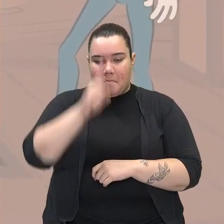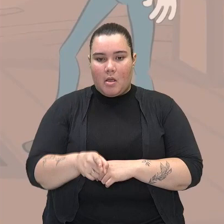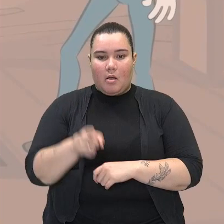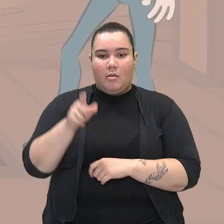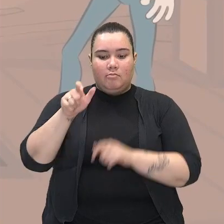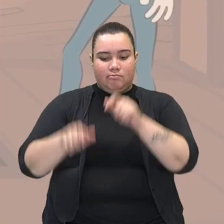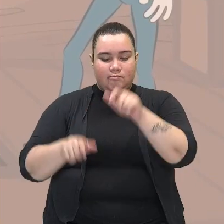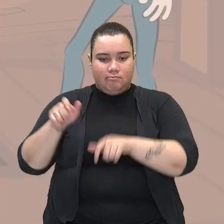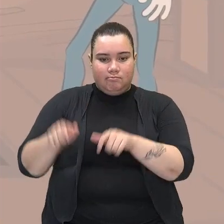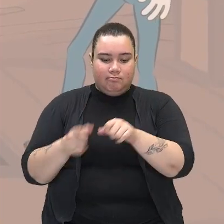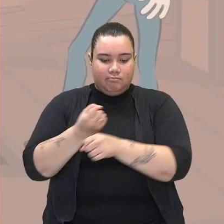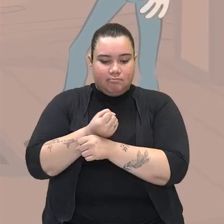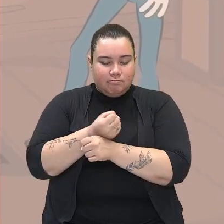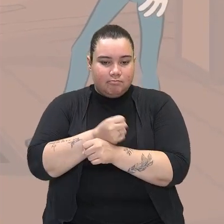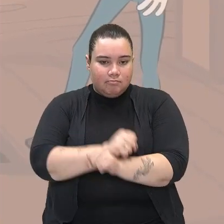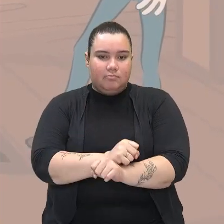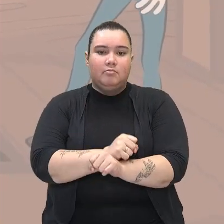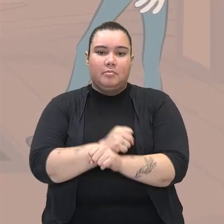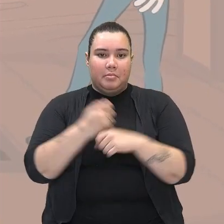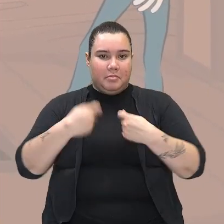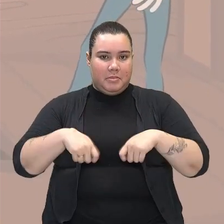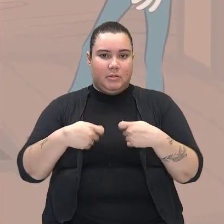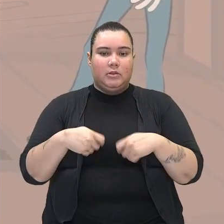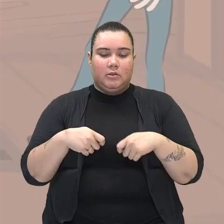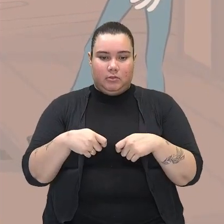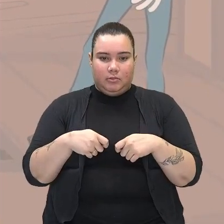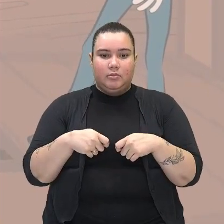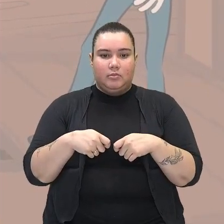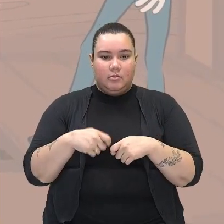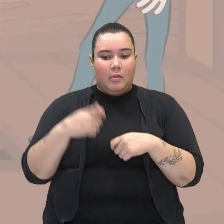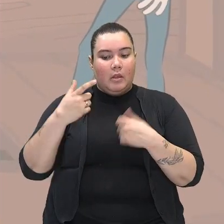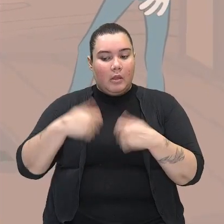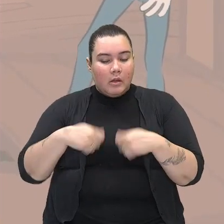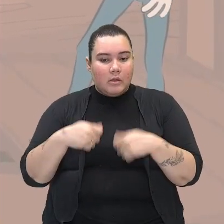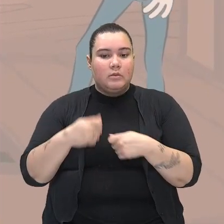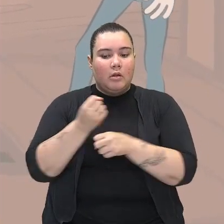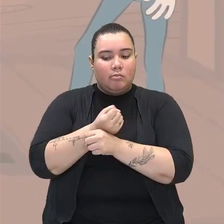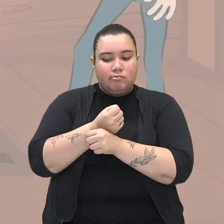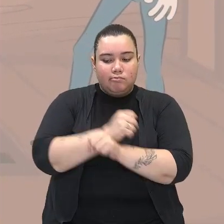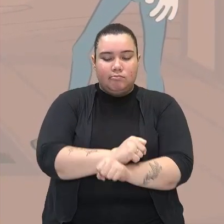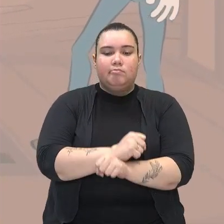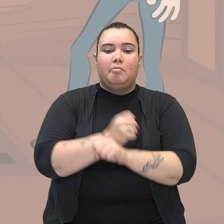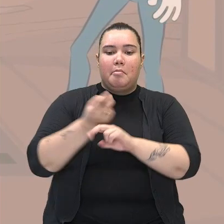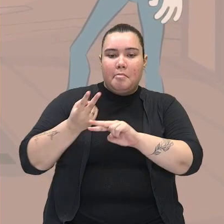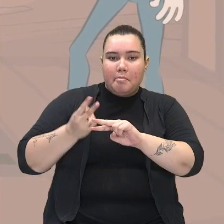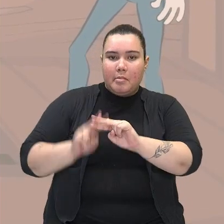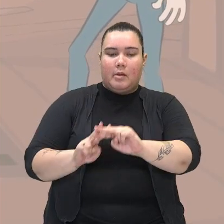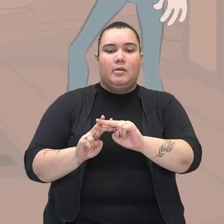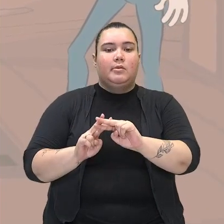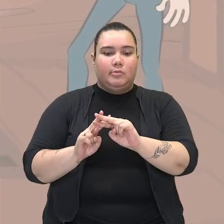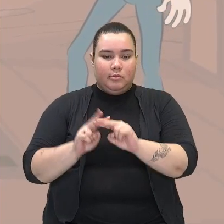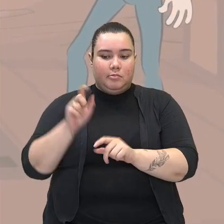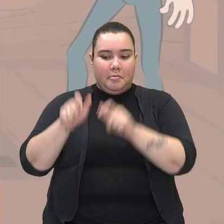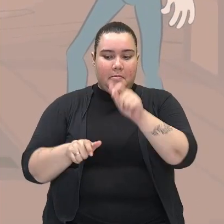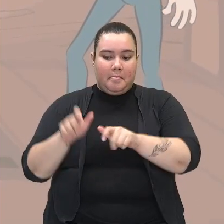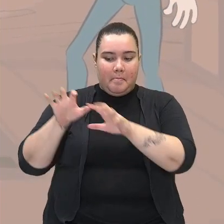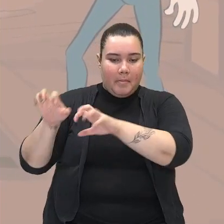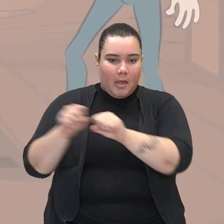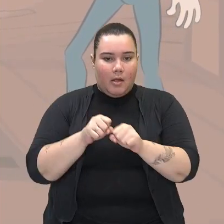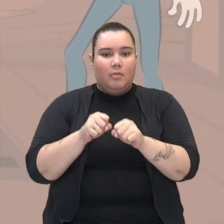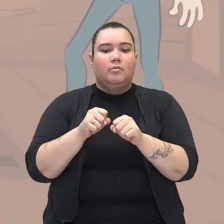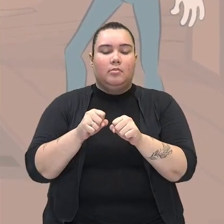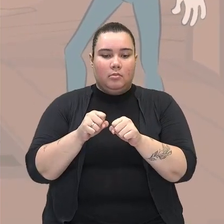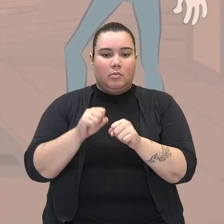são? Se a estrela se cala, se a vaga à pressa resvala, como um cúmplice fugaz, perante a